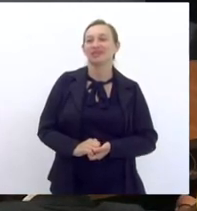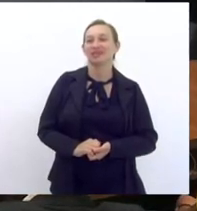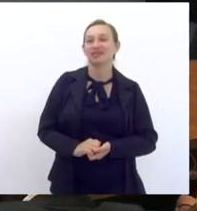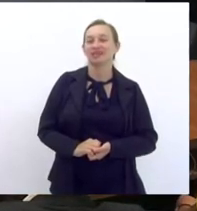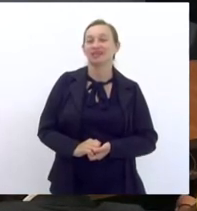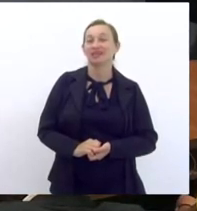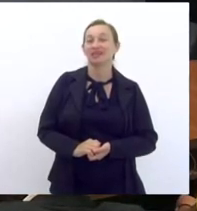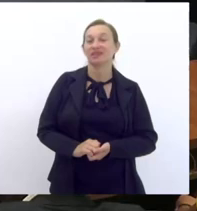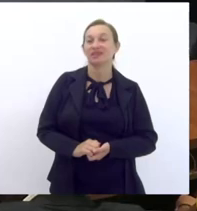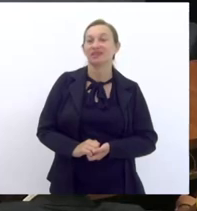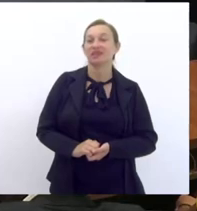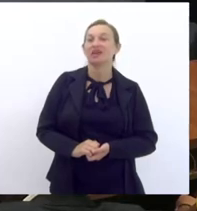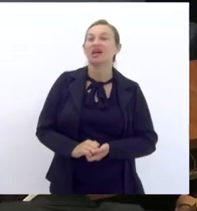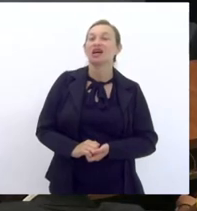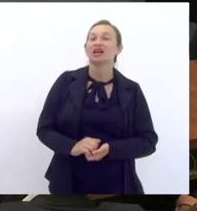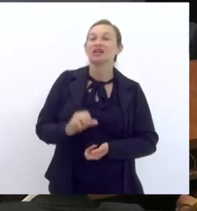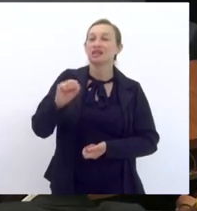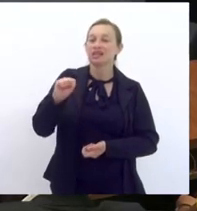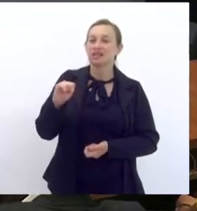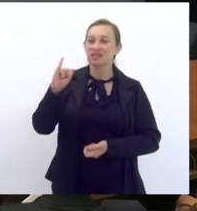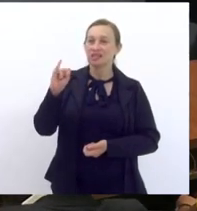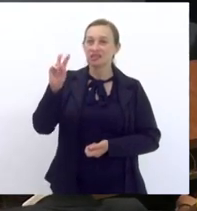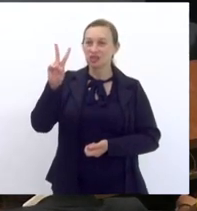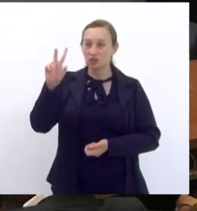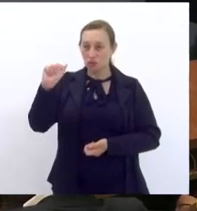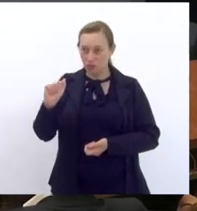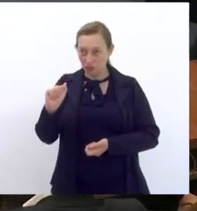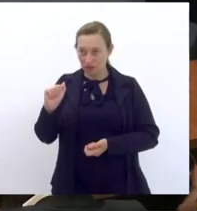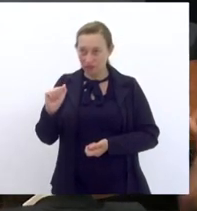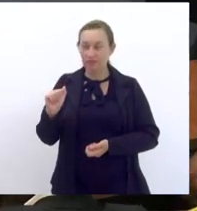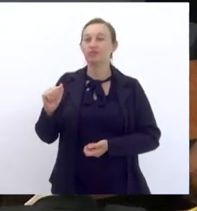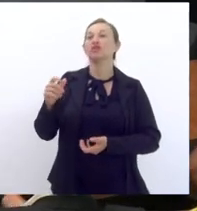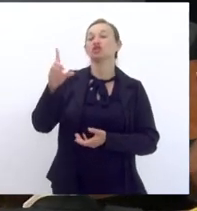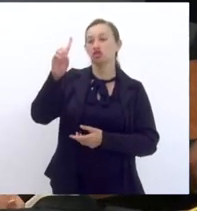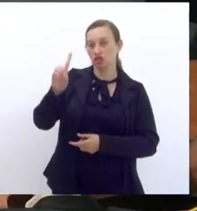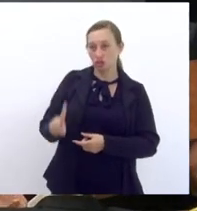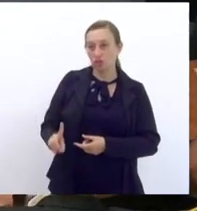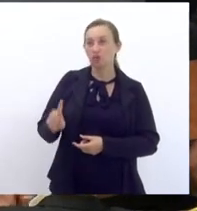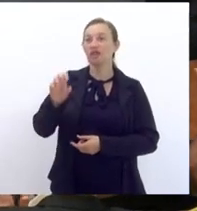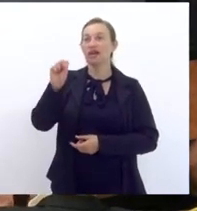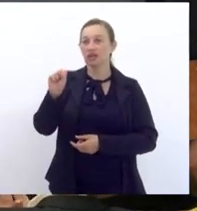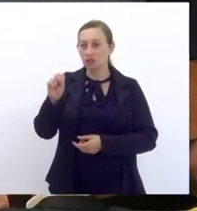senhora Silvia Regina Rocha diretora social da suipa